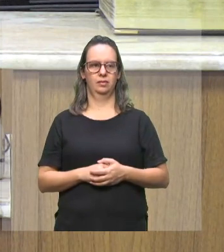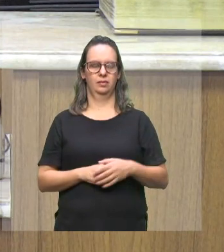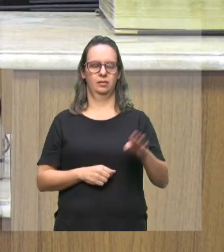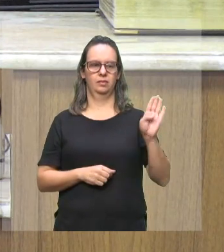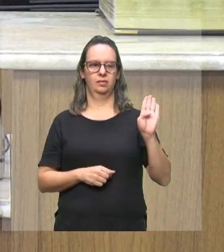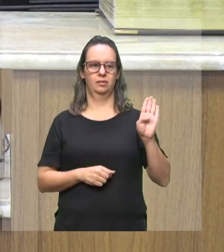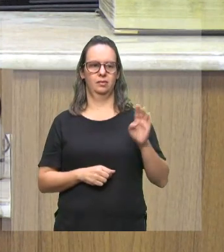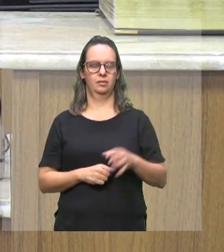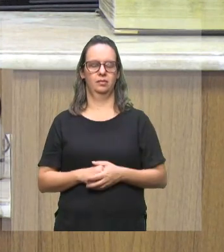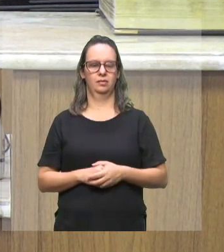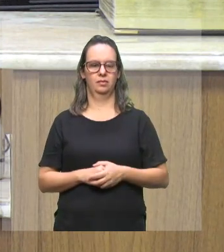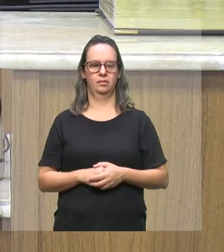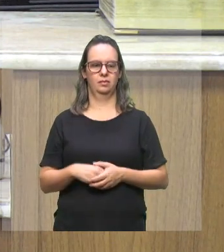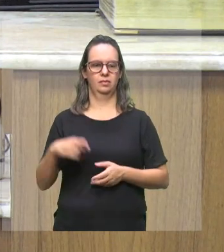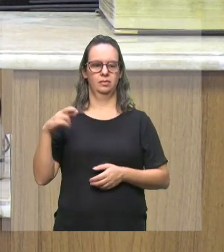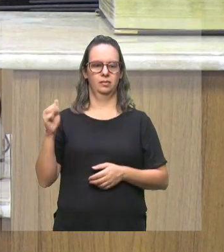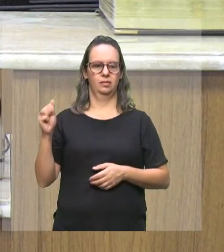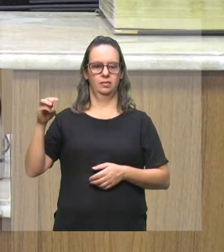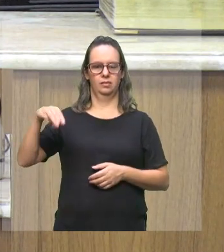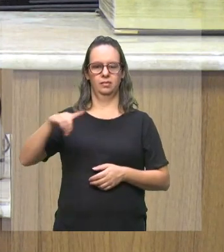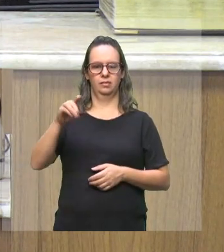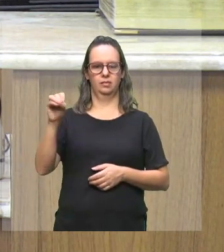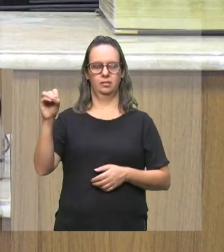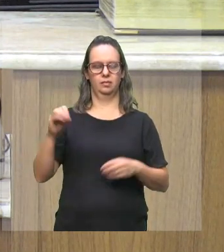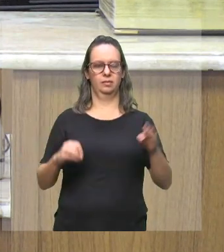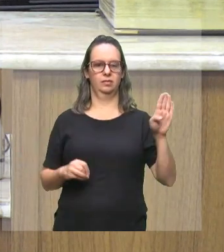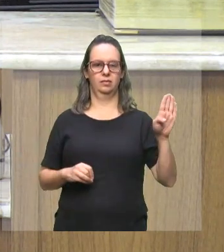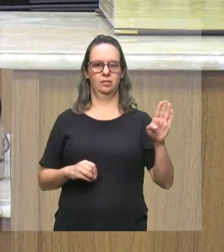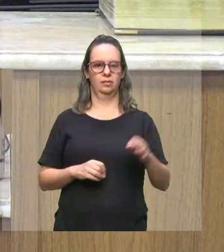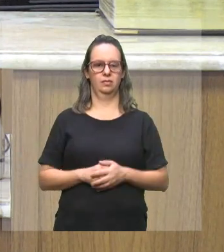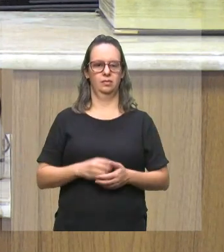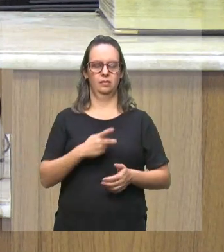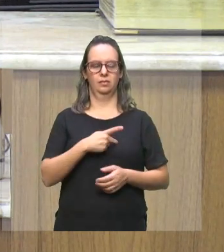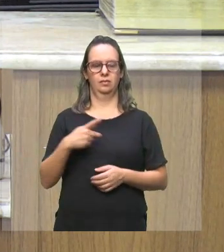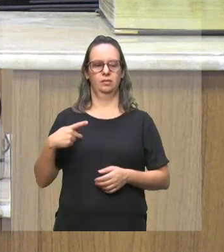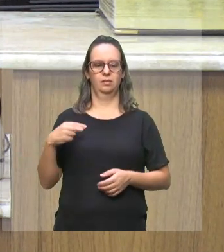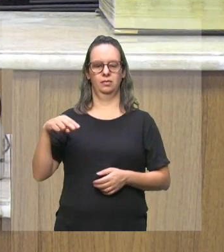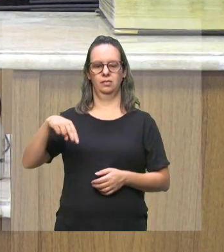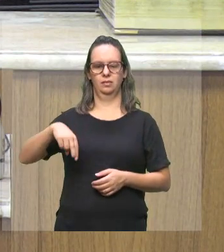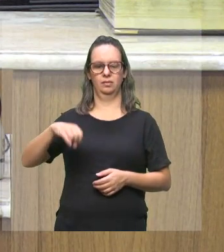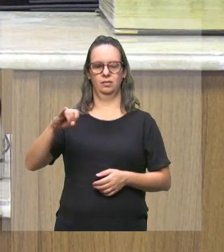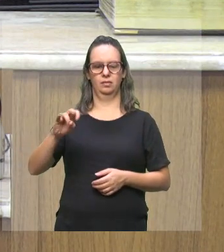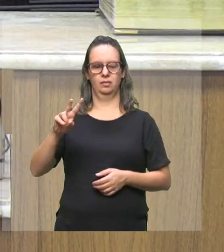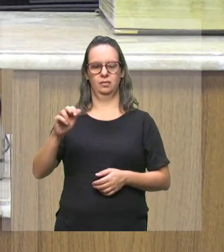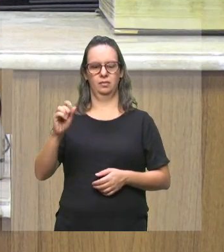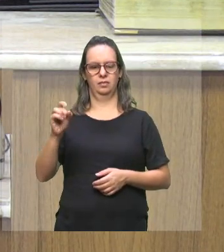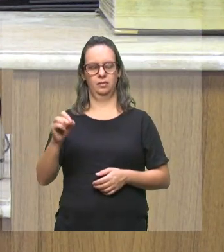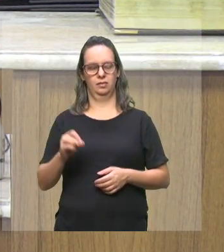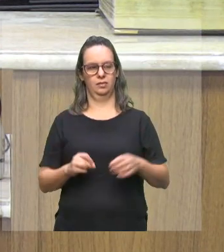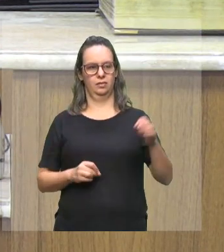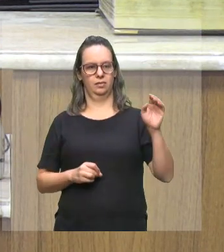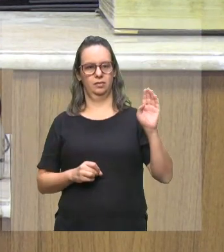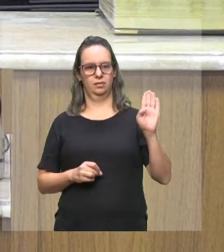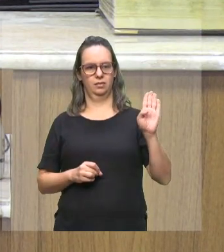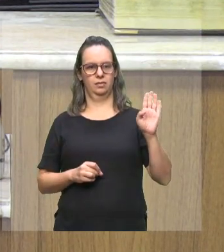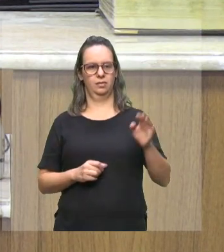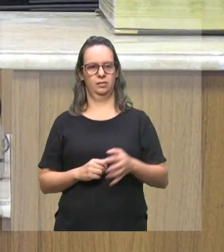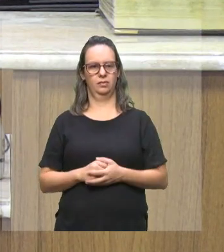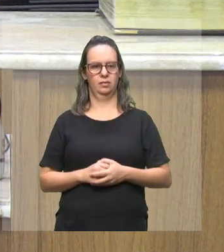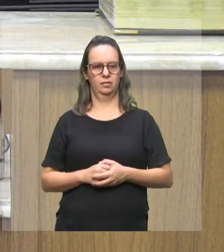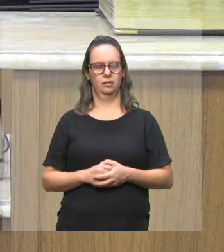Presente. Ramão, presente. Nivaldo dos Santos. Pastor Nivaldo da Pedalada,